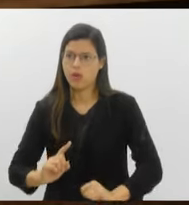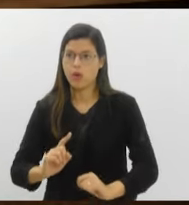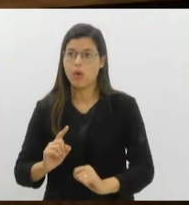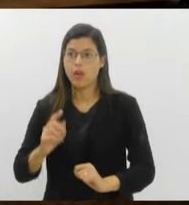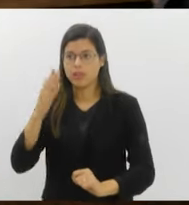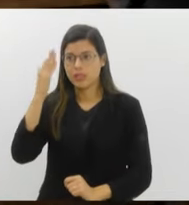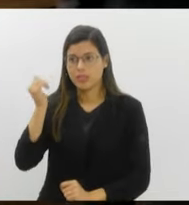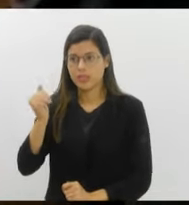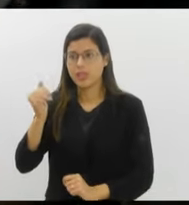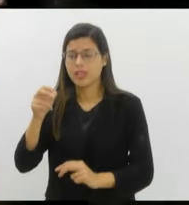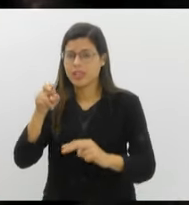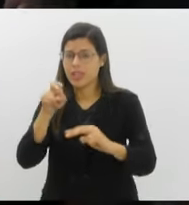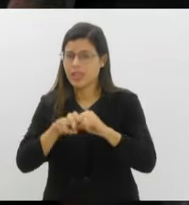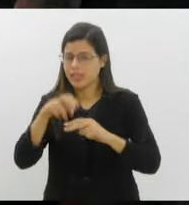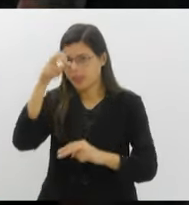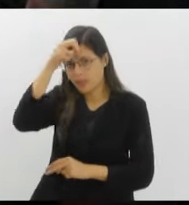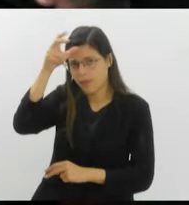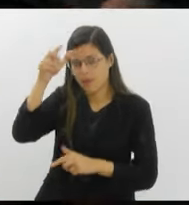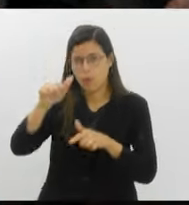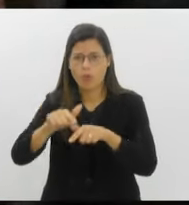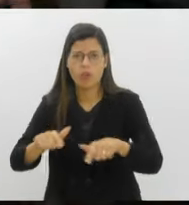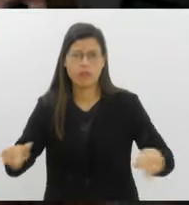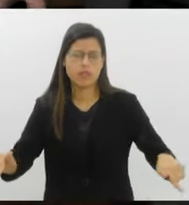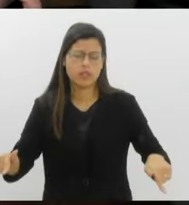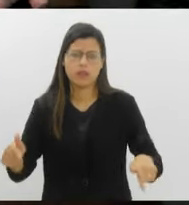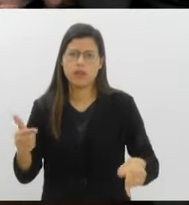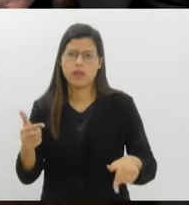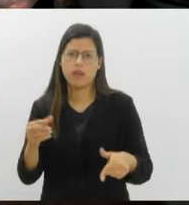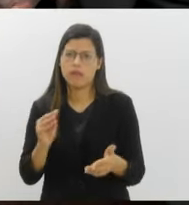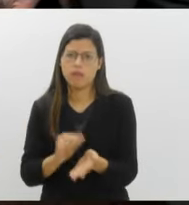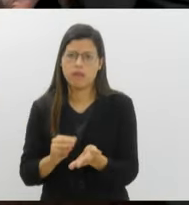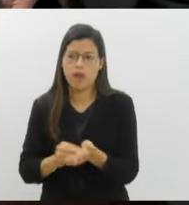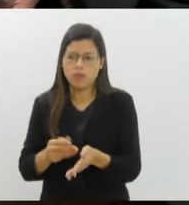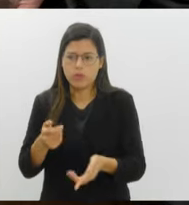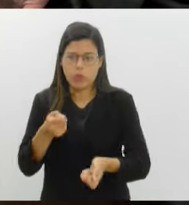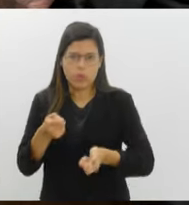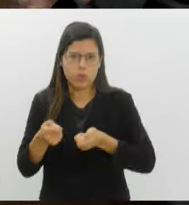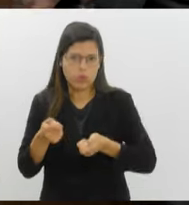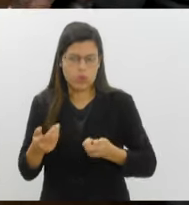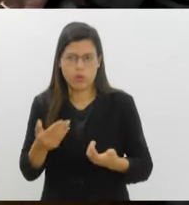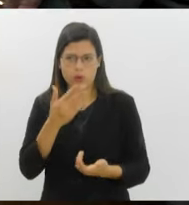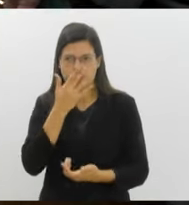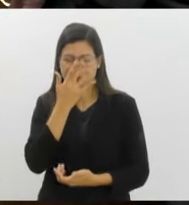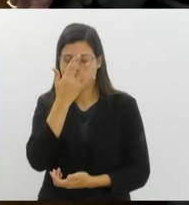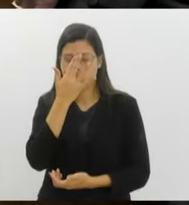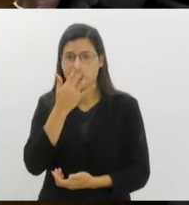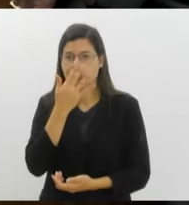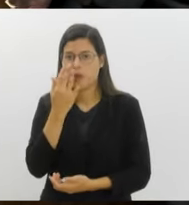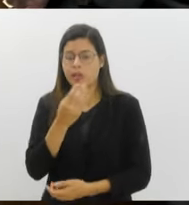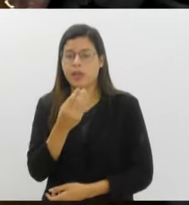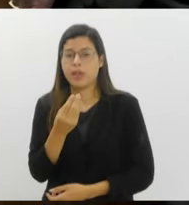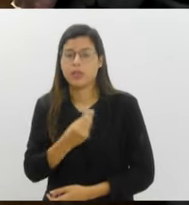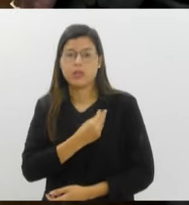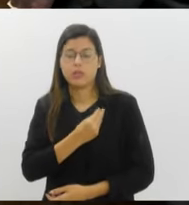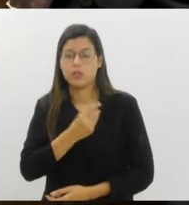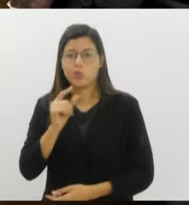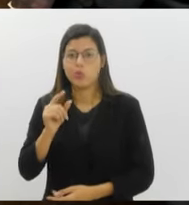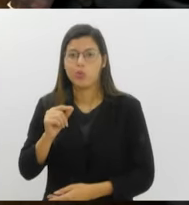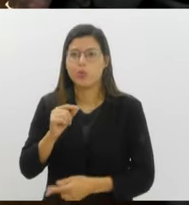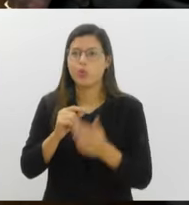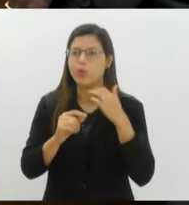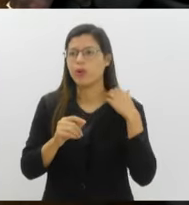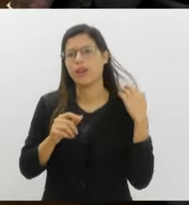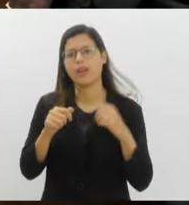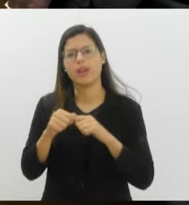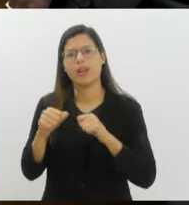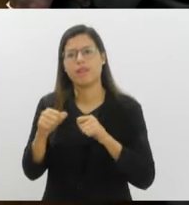está vazia. Não existe comando na cadeira da prefeitura hoje. O que existe é um populismo, o que existe é o que ele sabe fazer